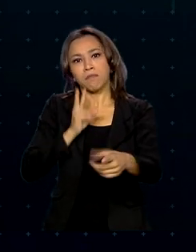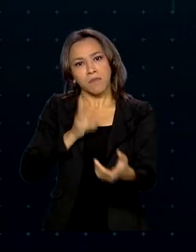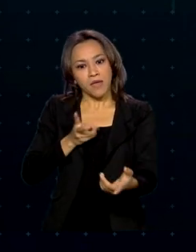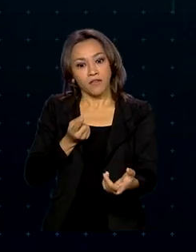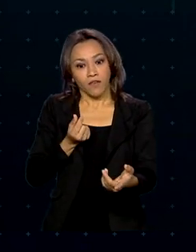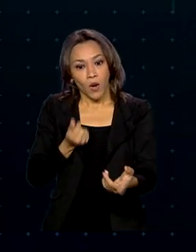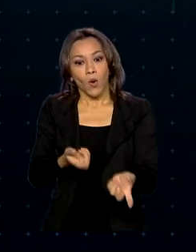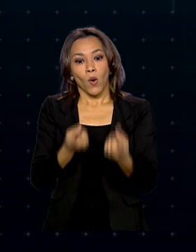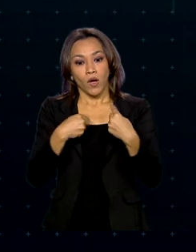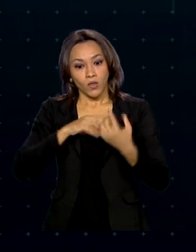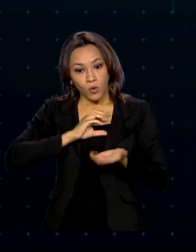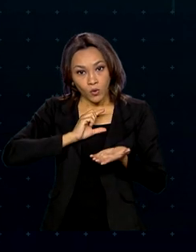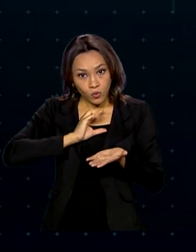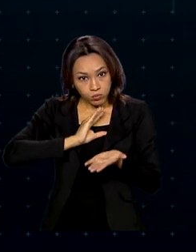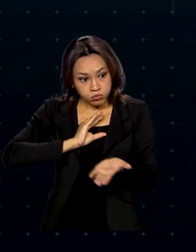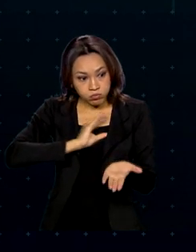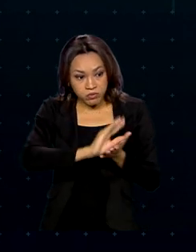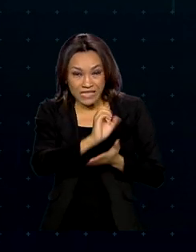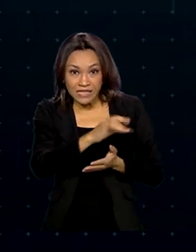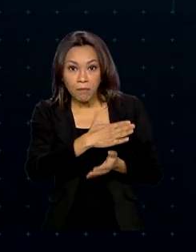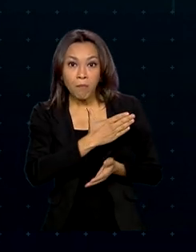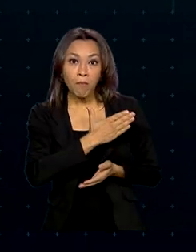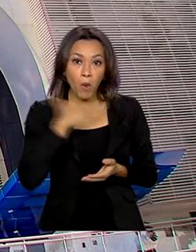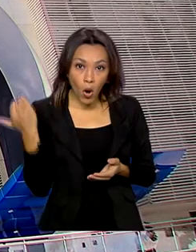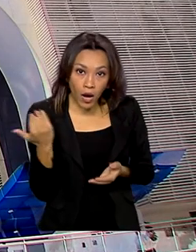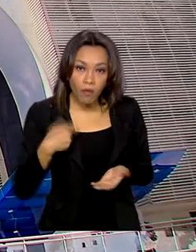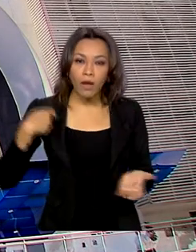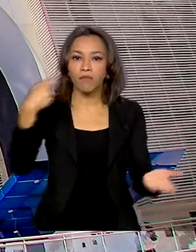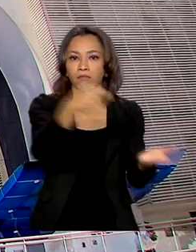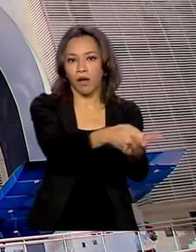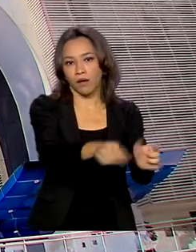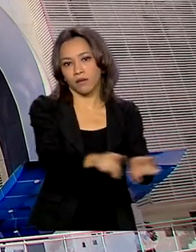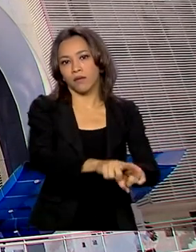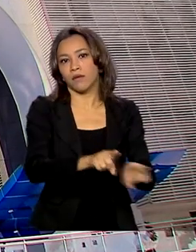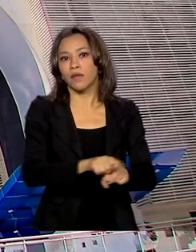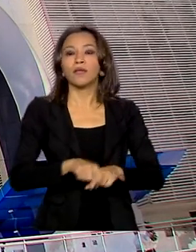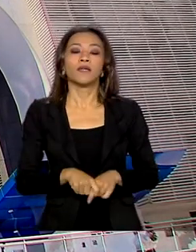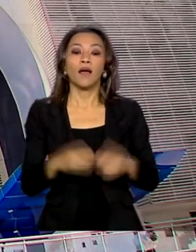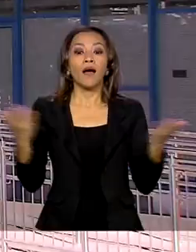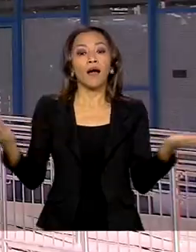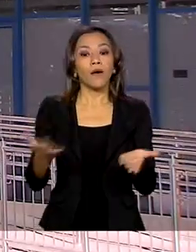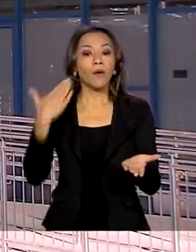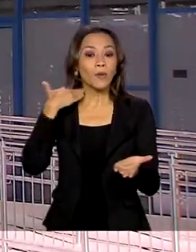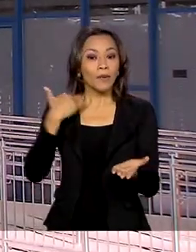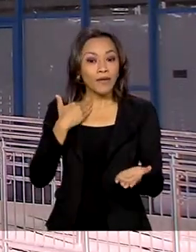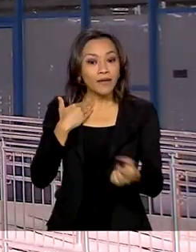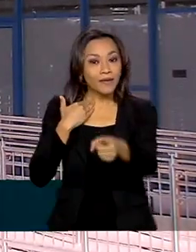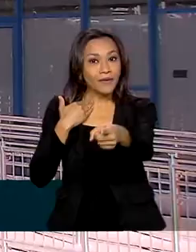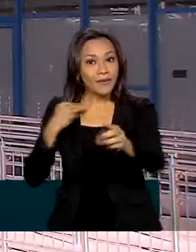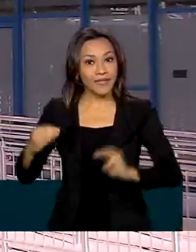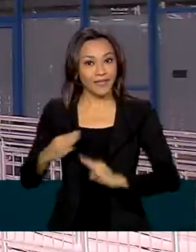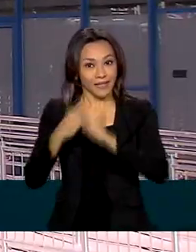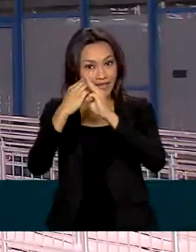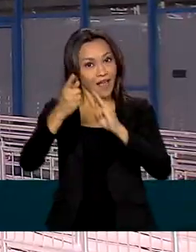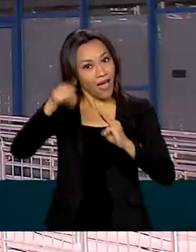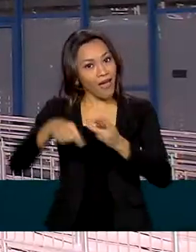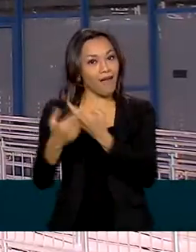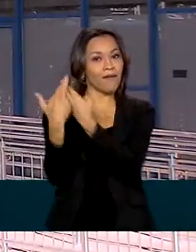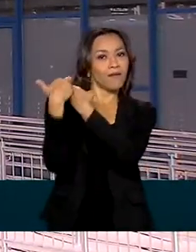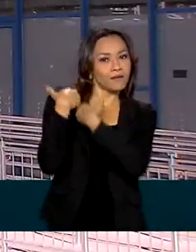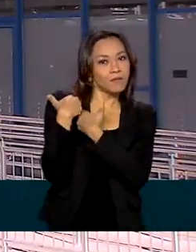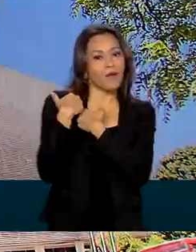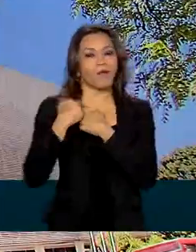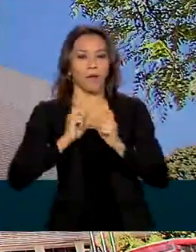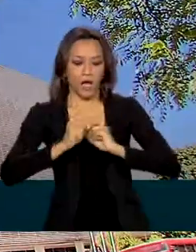mesmo valor é repassado em caso de morte e agora a caixa passa a ser a responsável